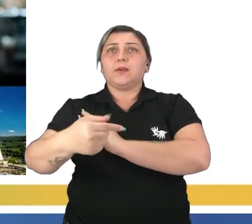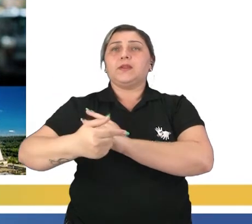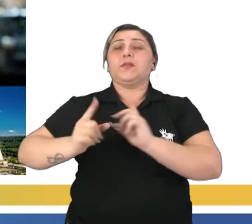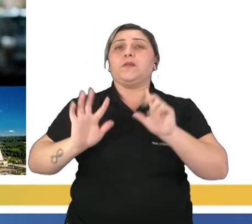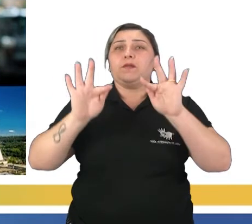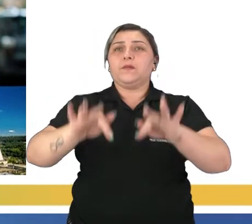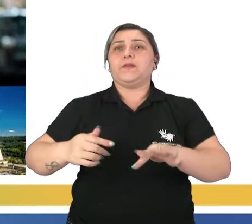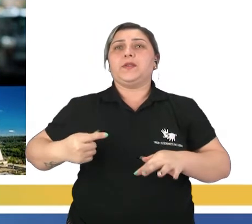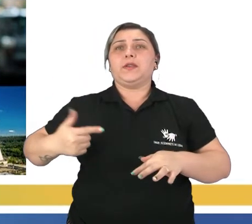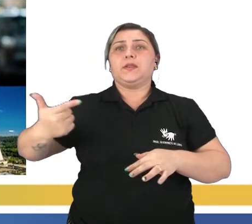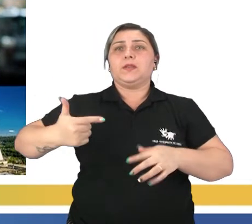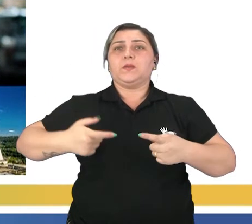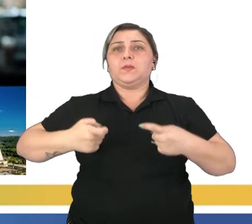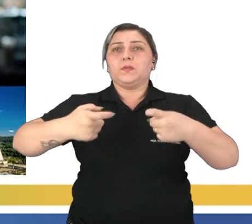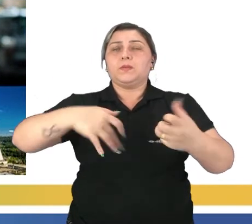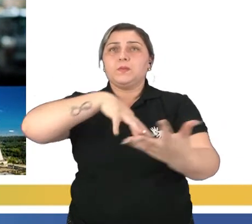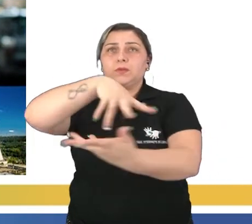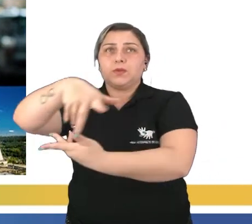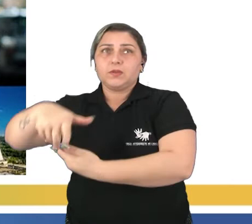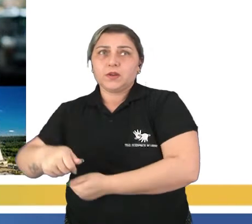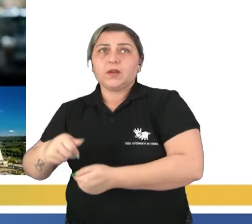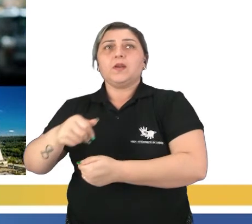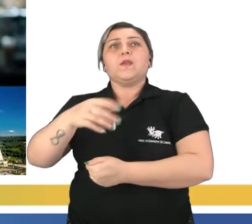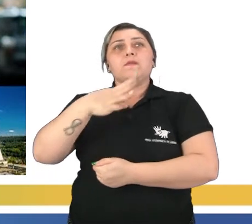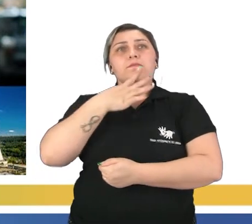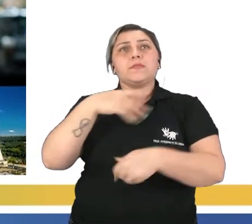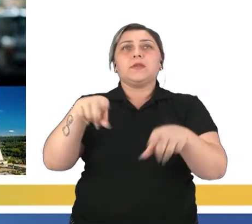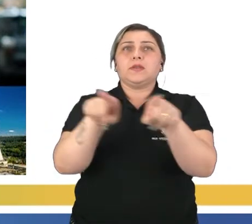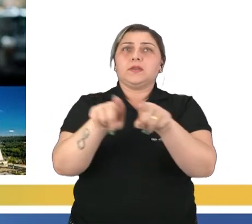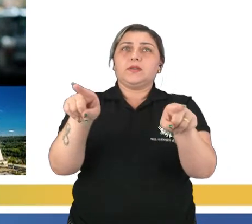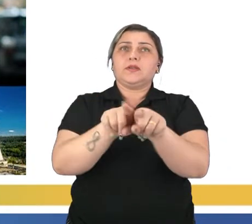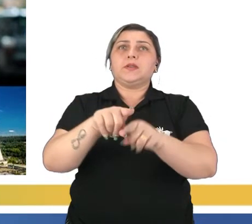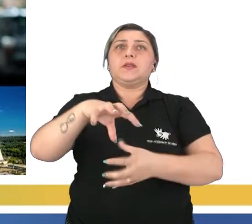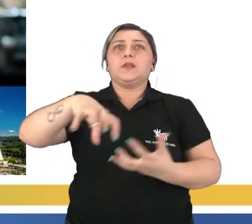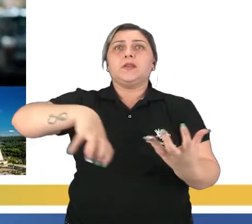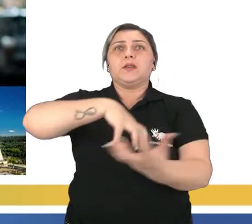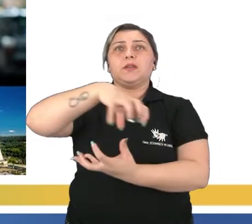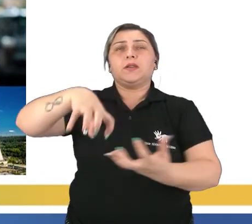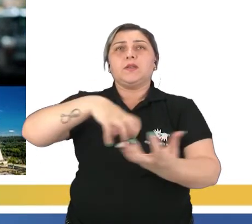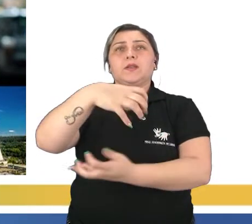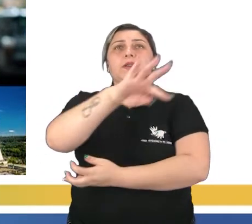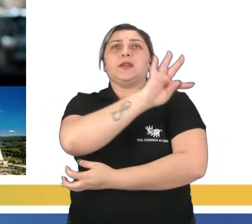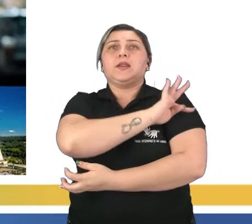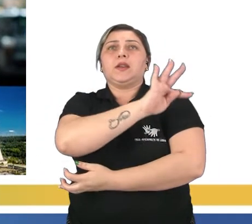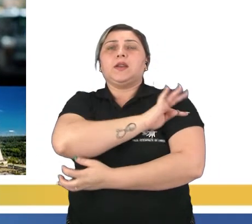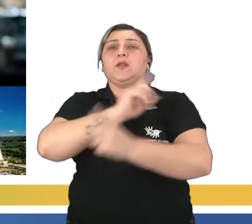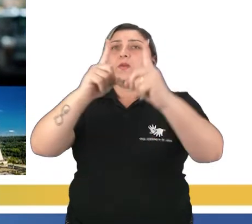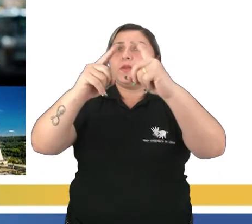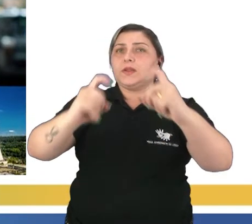após o fim da Segunda Guerra Mundial, e ficou conhecida também como Revolução